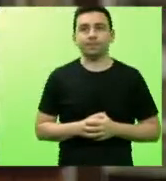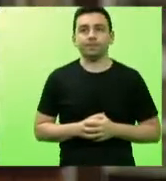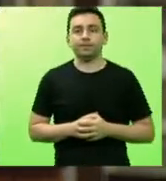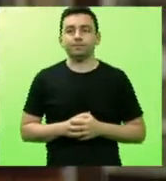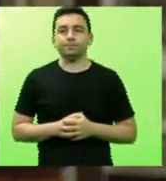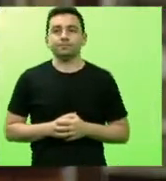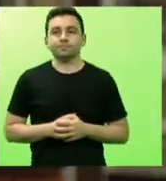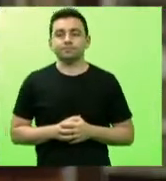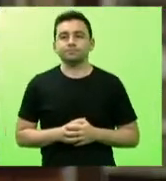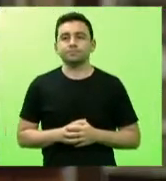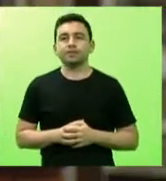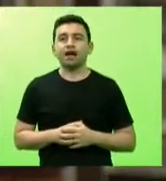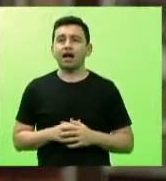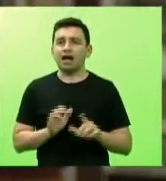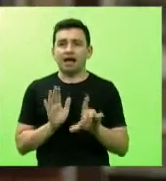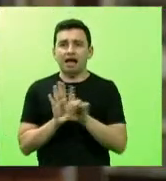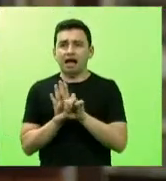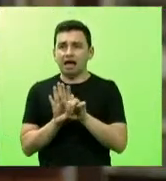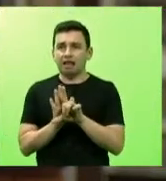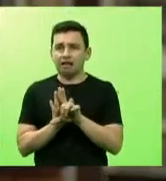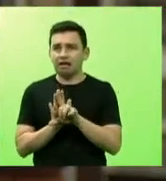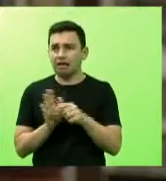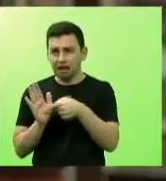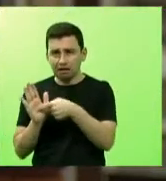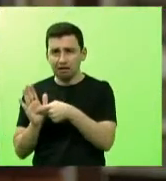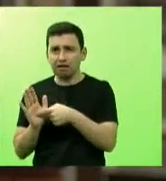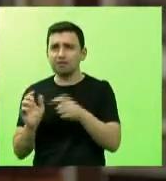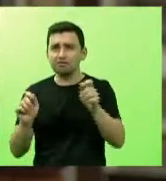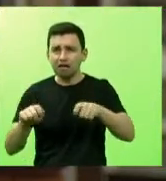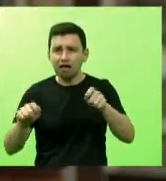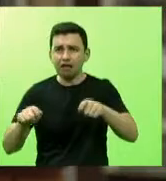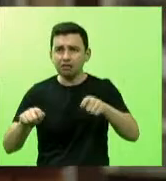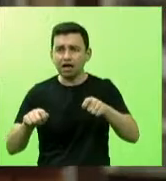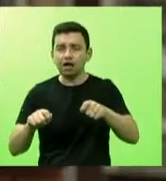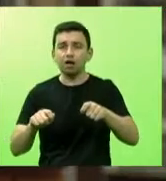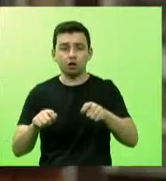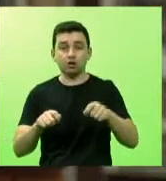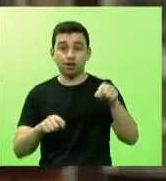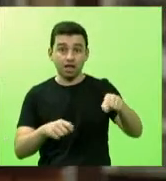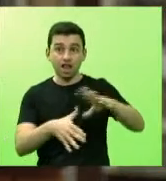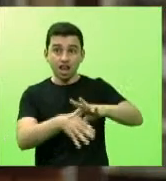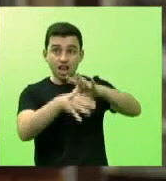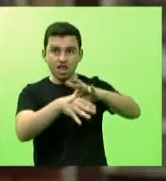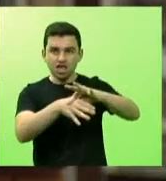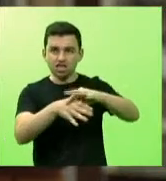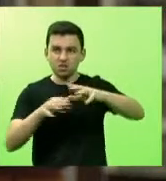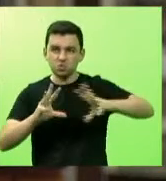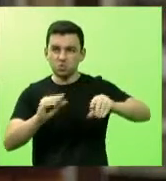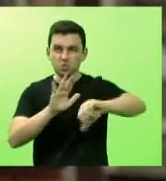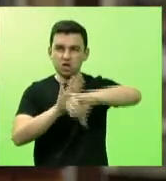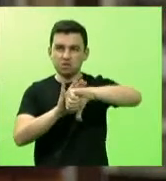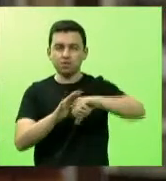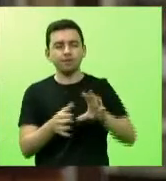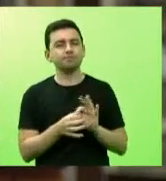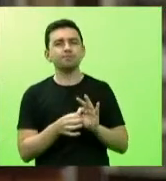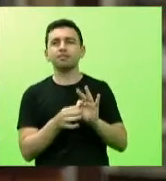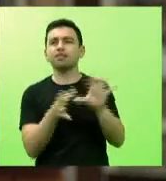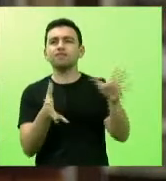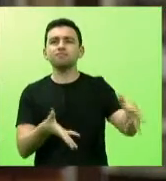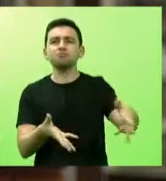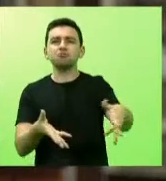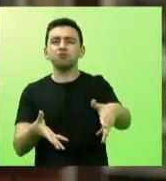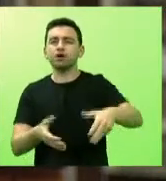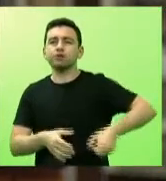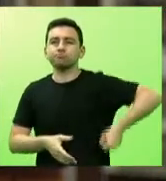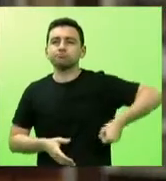ela consegue colocar o líder da maior facção criminosa do Brasil na rua, lépido e trigueiro, com uma mala